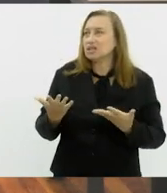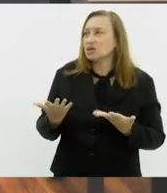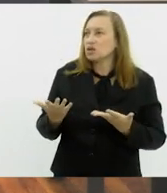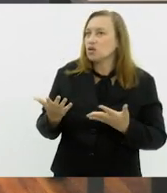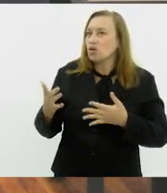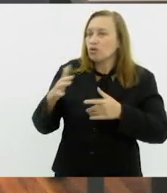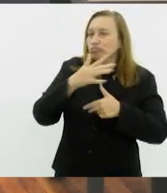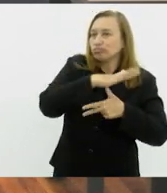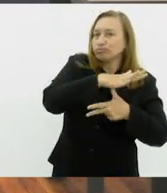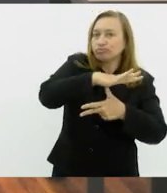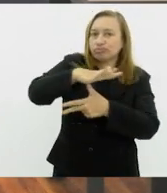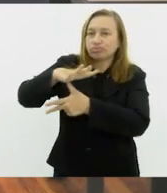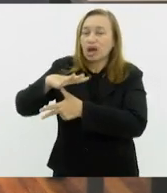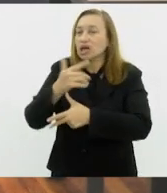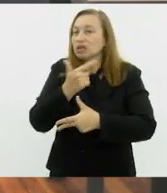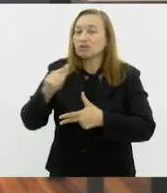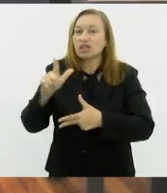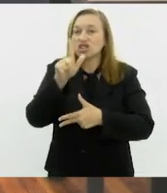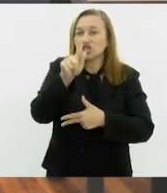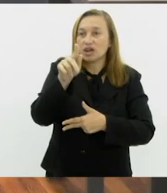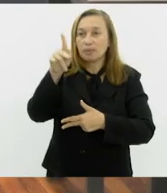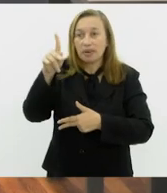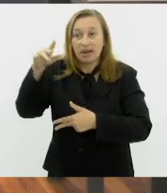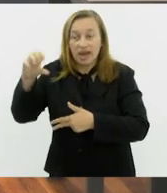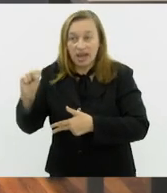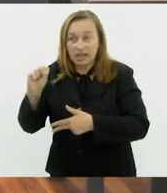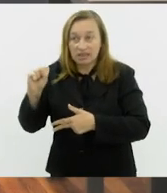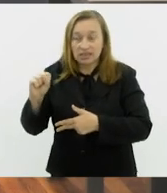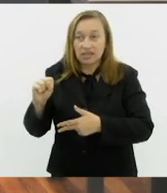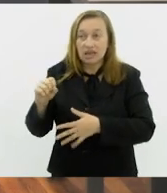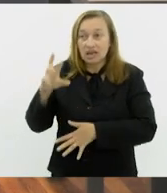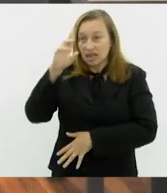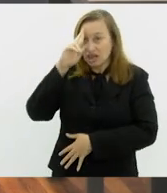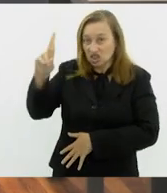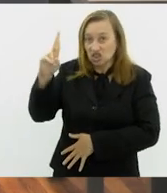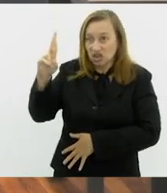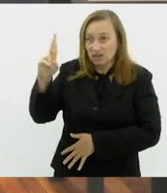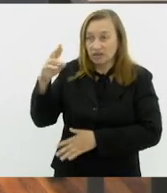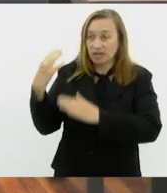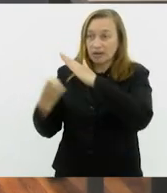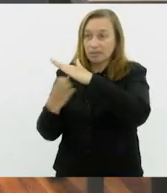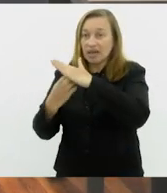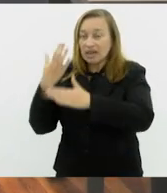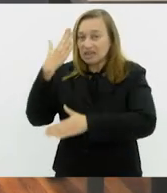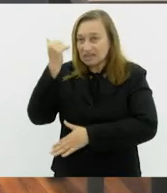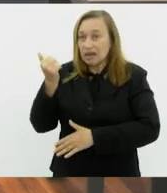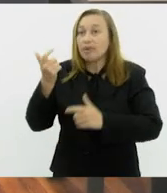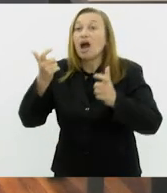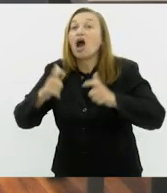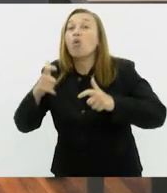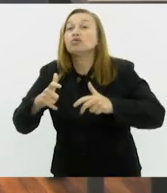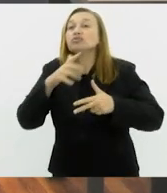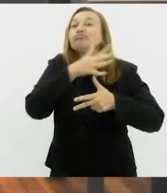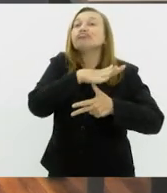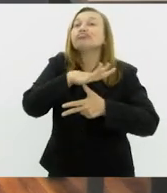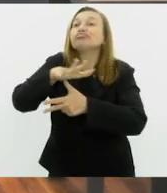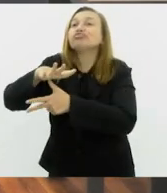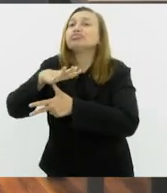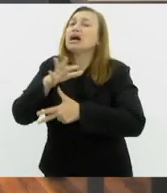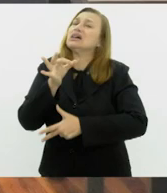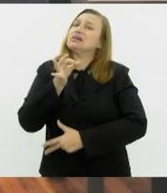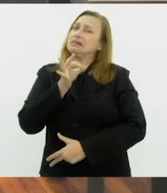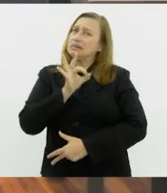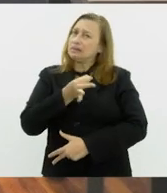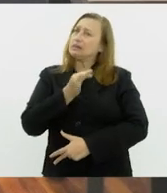não tenha um GPS e que a dona da empresa, a dona da aeronave, saiba onde essa aeronave está voando. Eu tenho